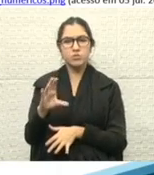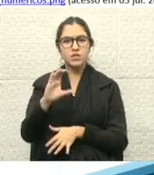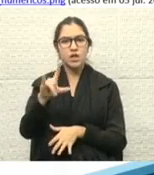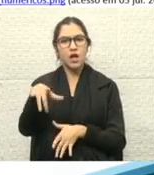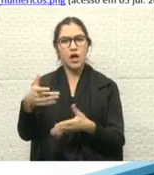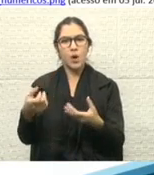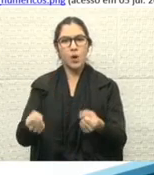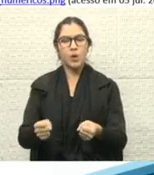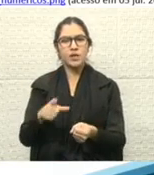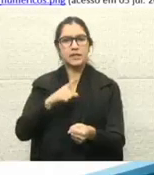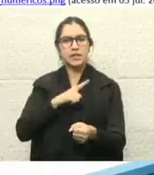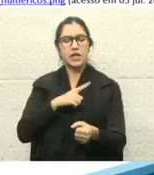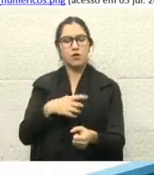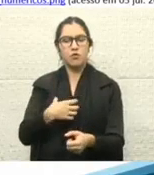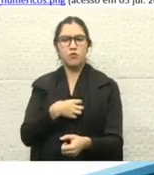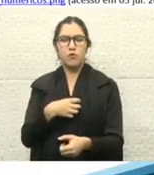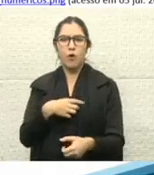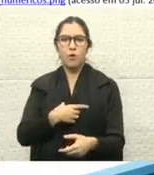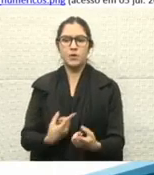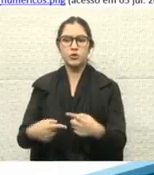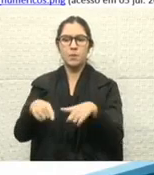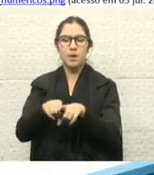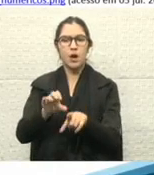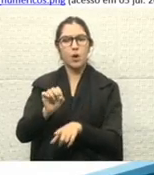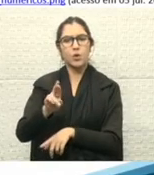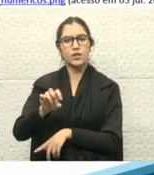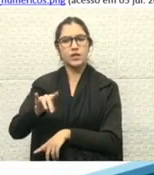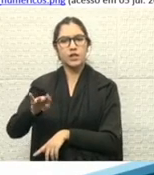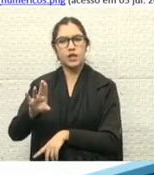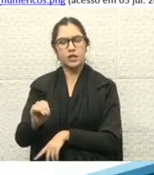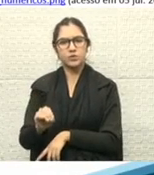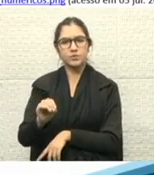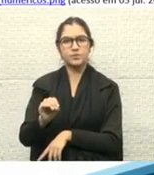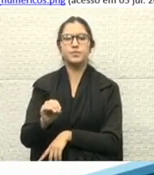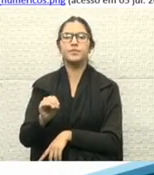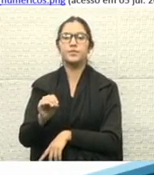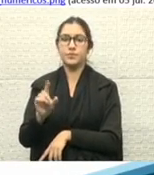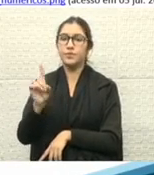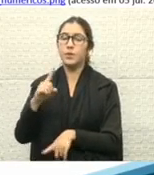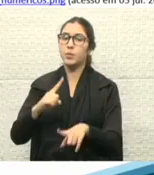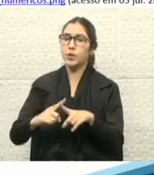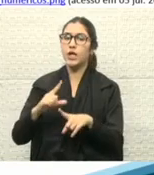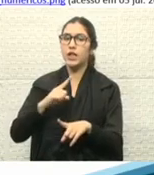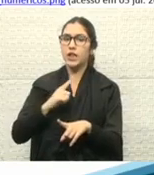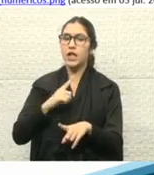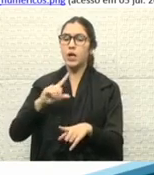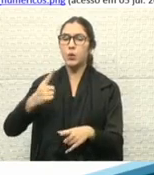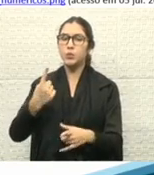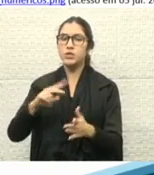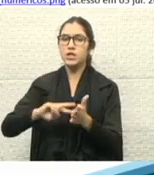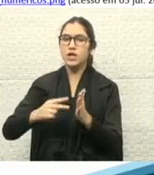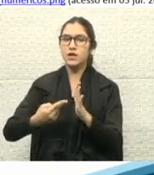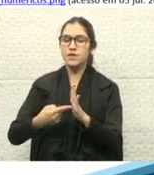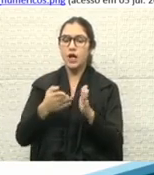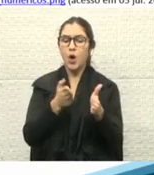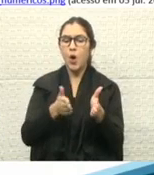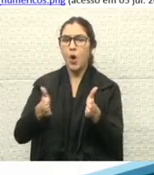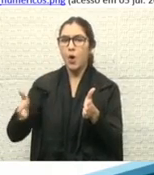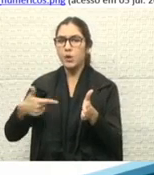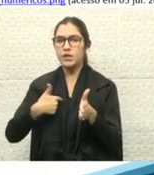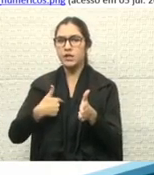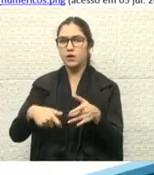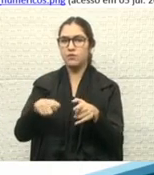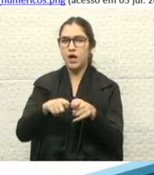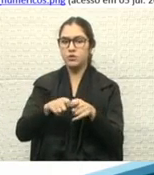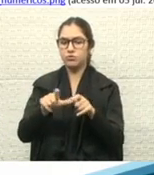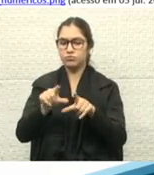assume essa forma de um par ordenado. Par ordenado porque existe um significado na ordem em que eu estou tomando